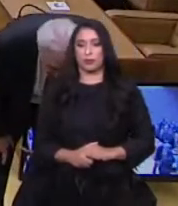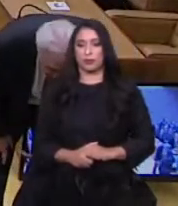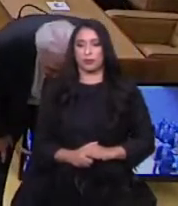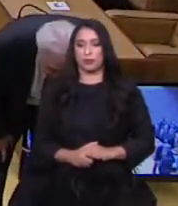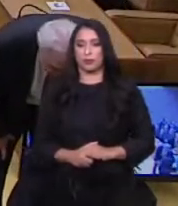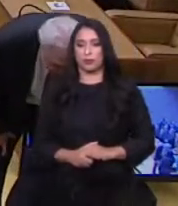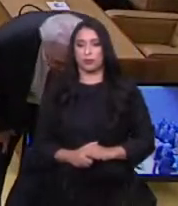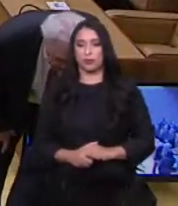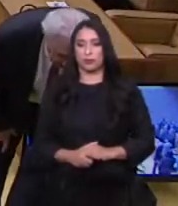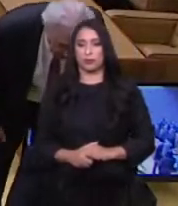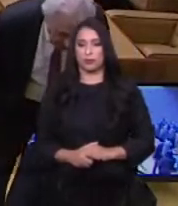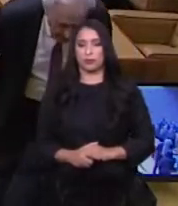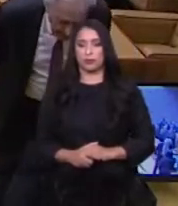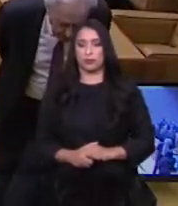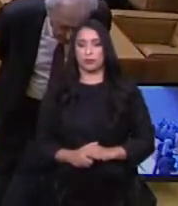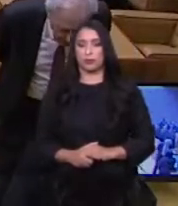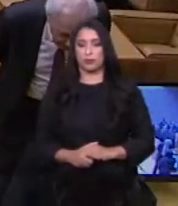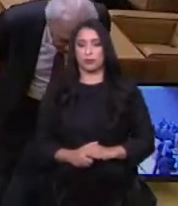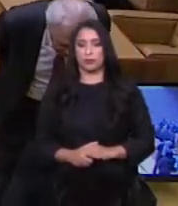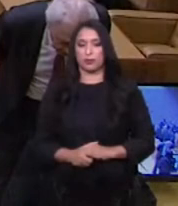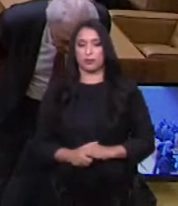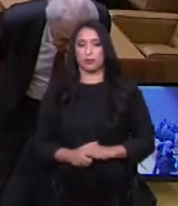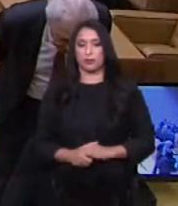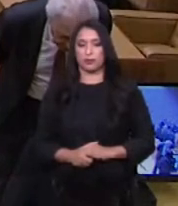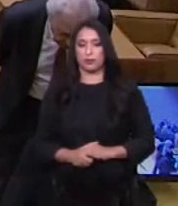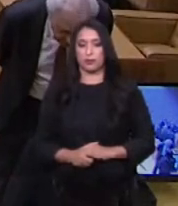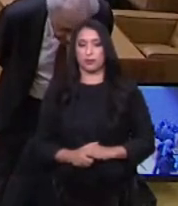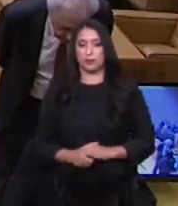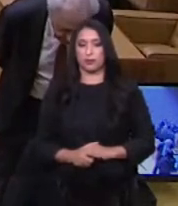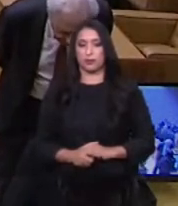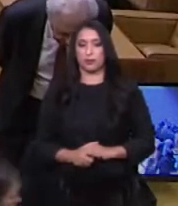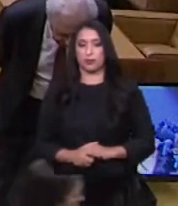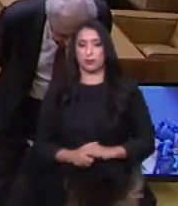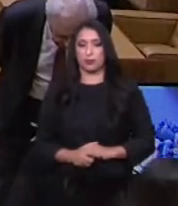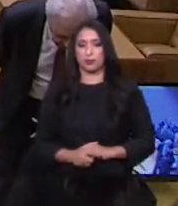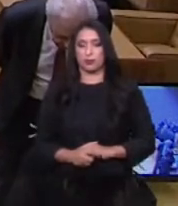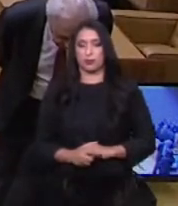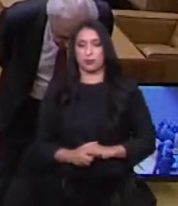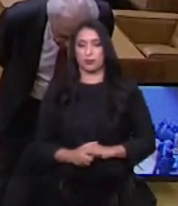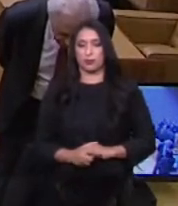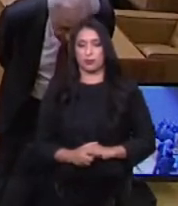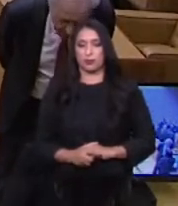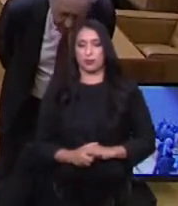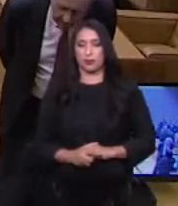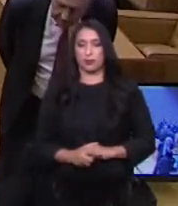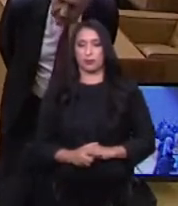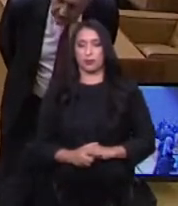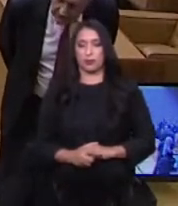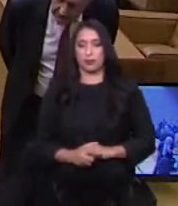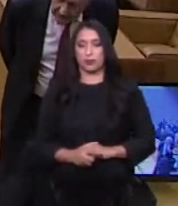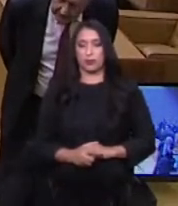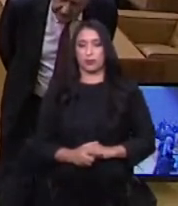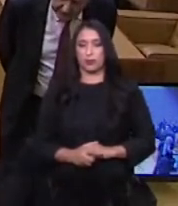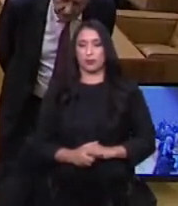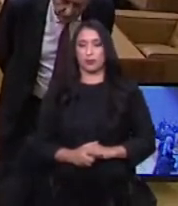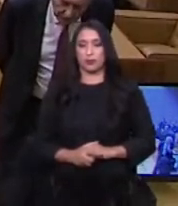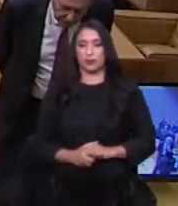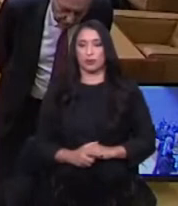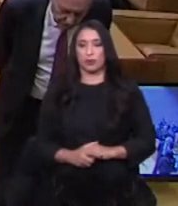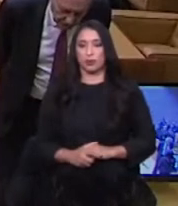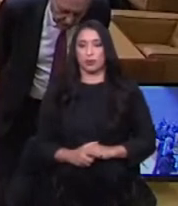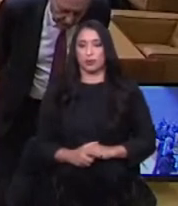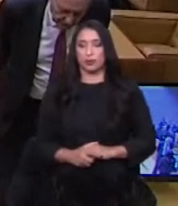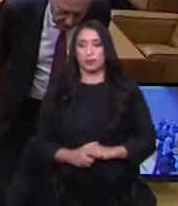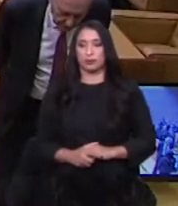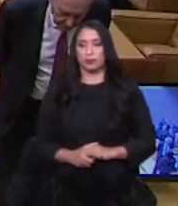o plenário totalmente é reformado e já teve algumas sessões desde a volta do recesso e agora então